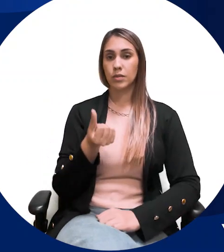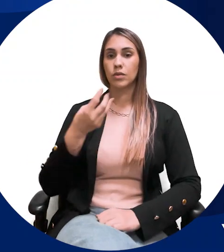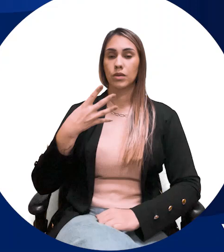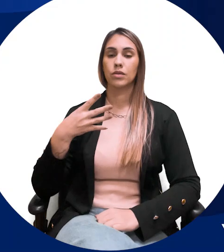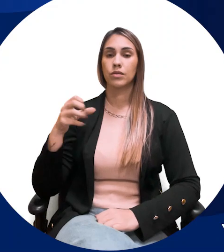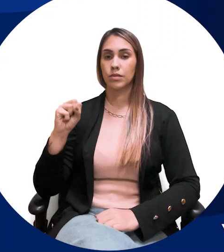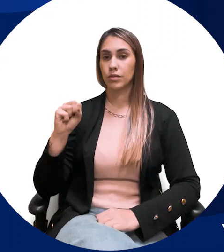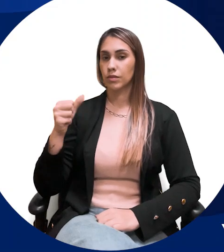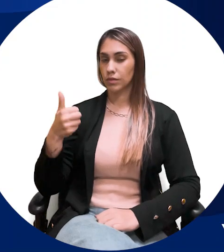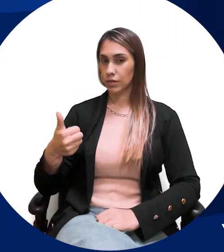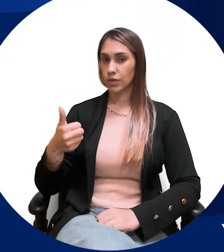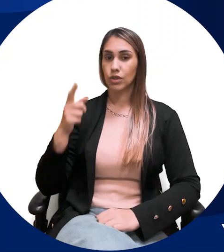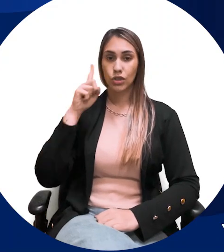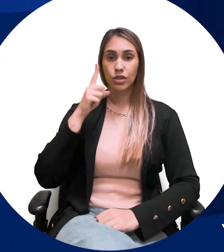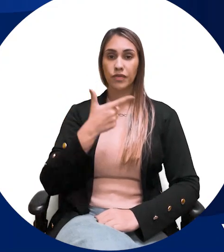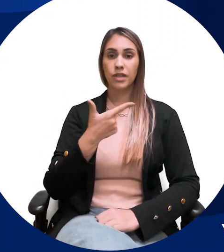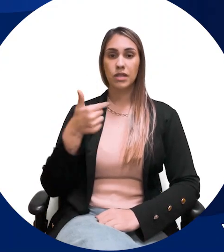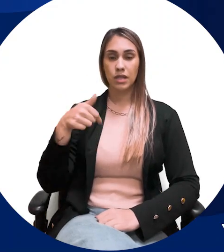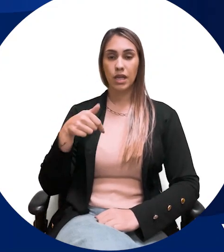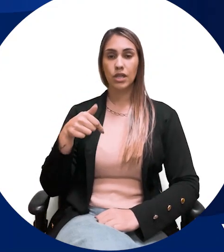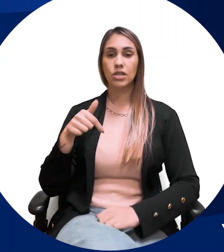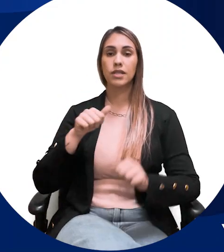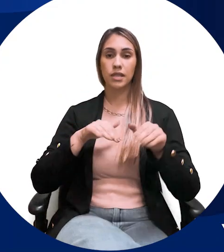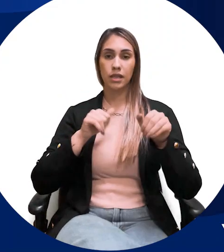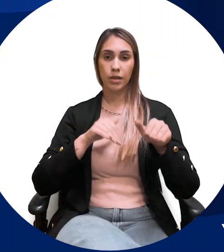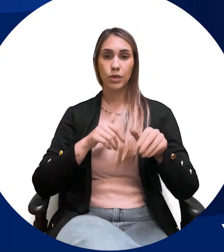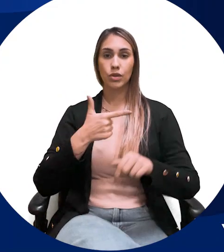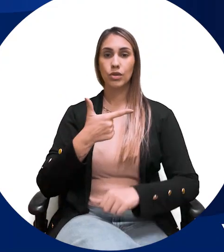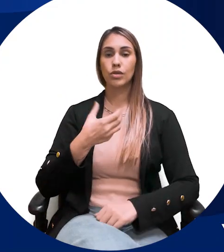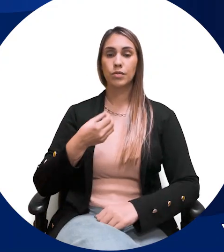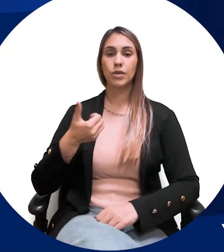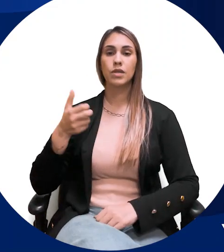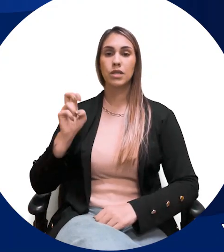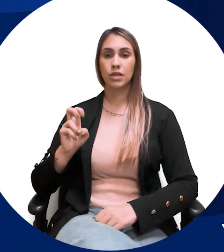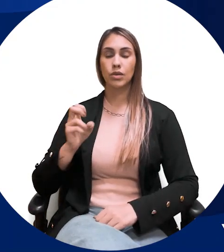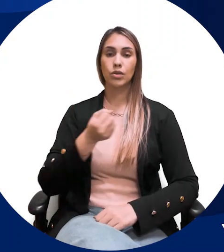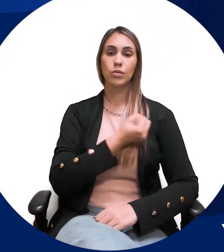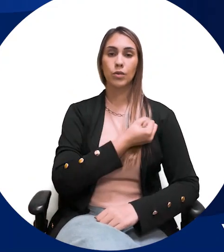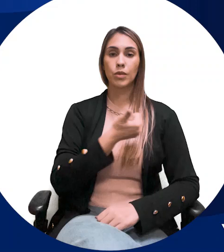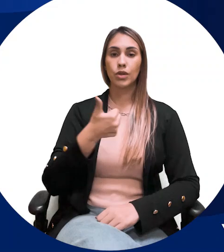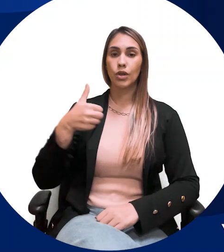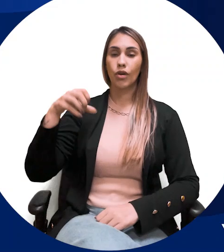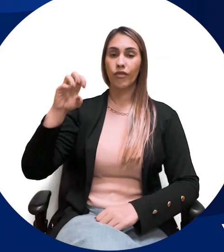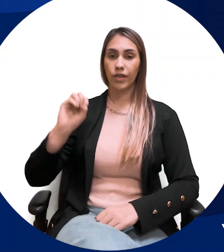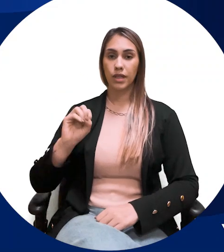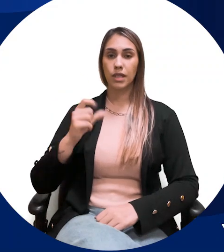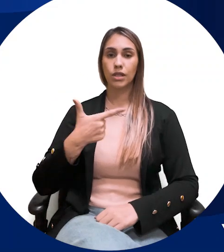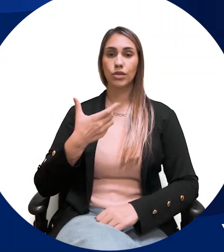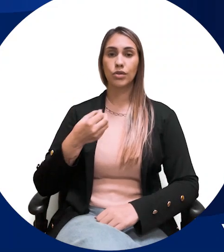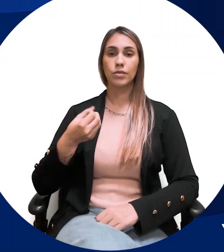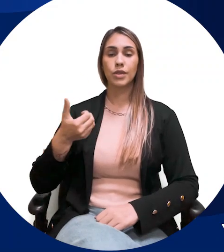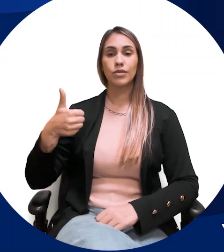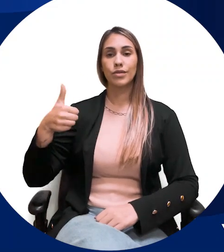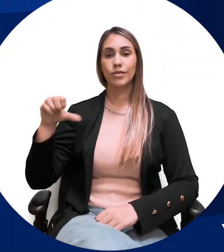número 6.481, de 27 de setembro de 2005, o Decreto número 90, de 16 de abril